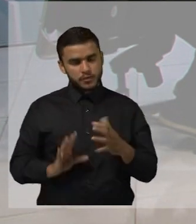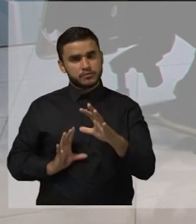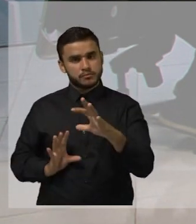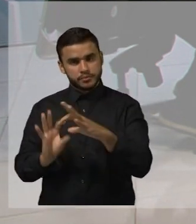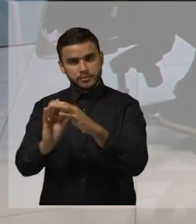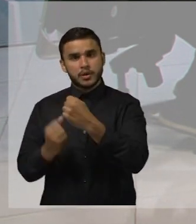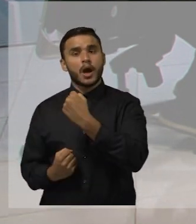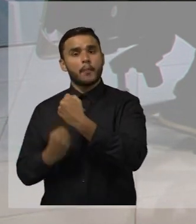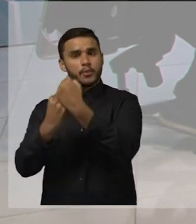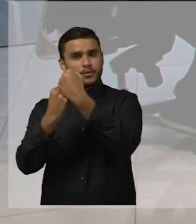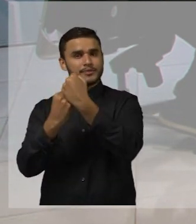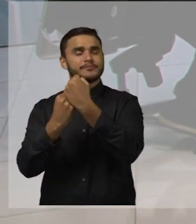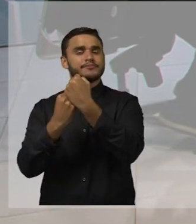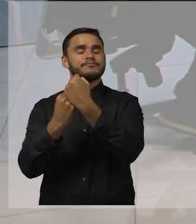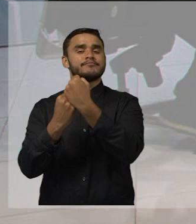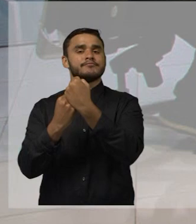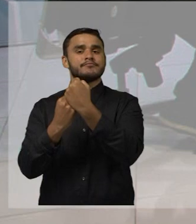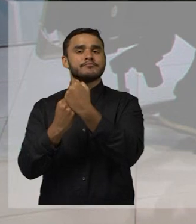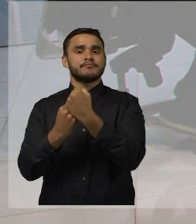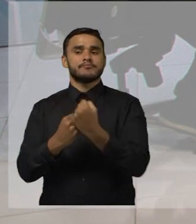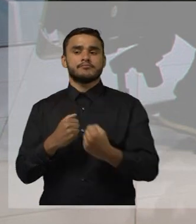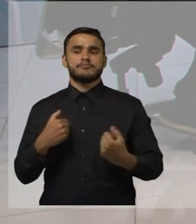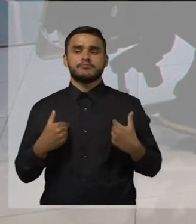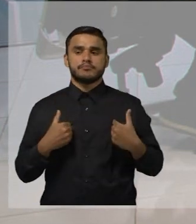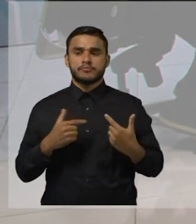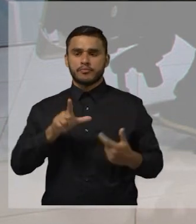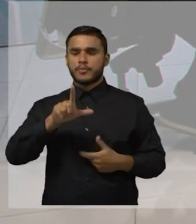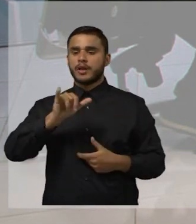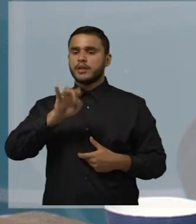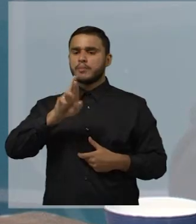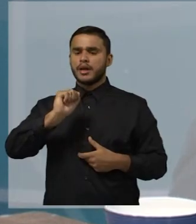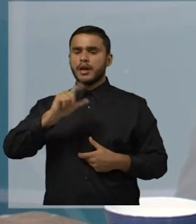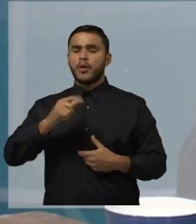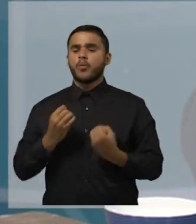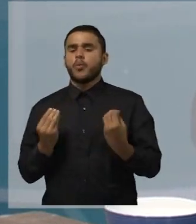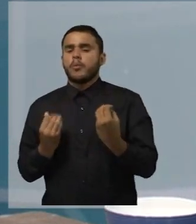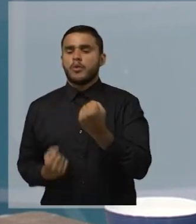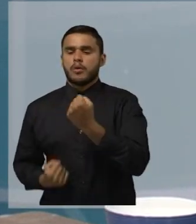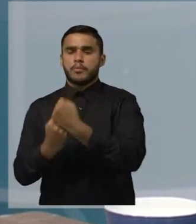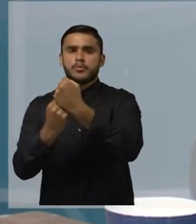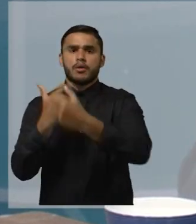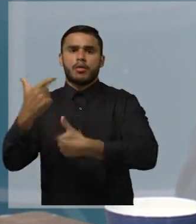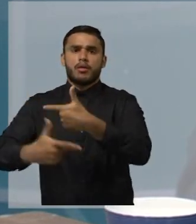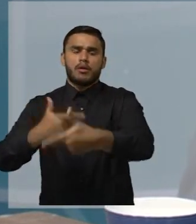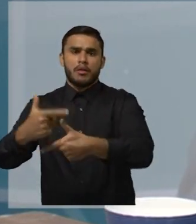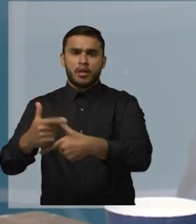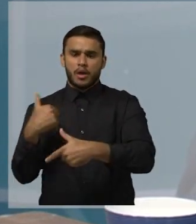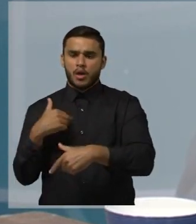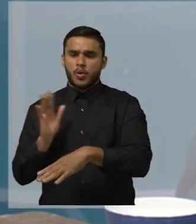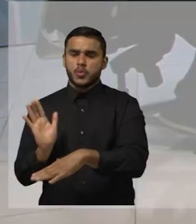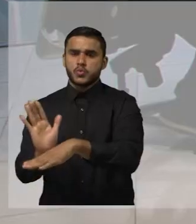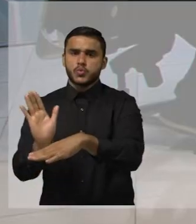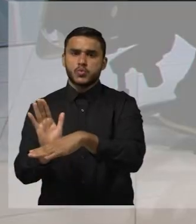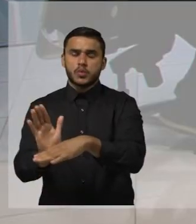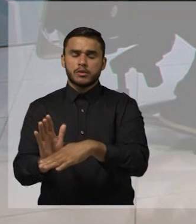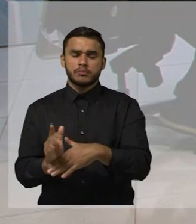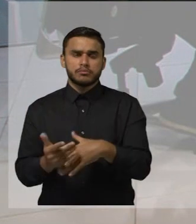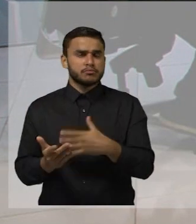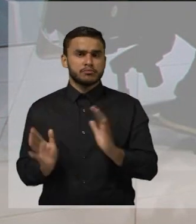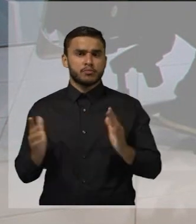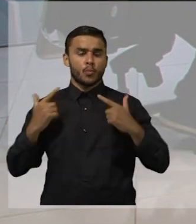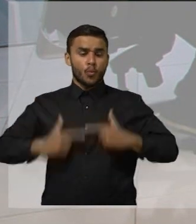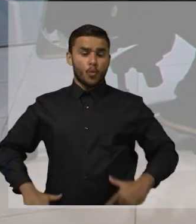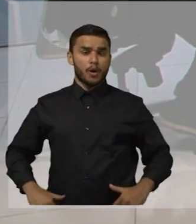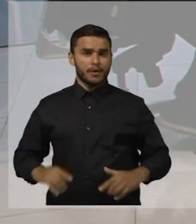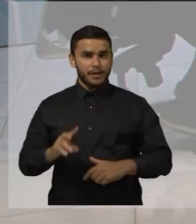produtivo com o braço do Estado ao lado. Então, o liberalismo eu não diria não nem permite braço, eu isso. diria colo.